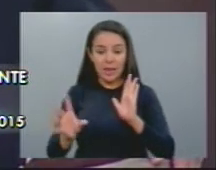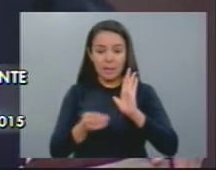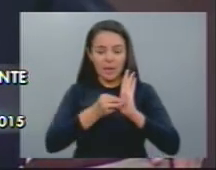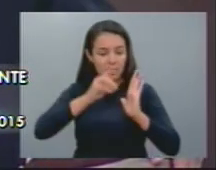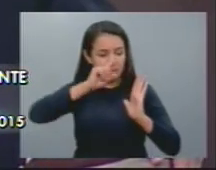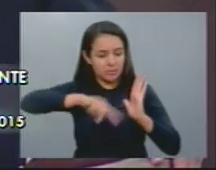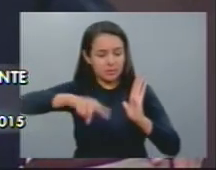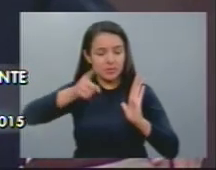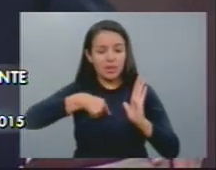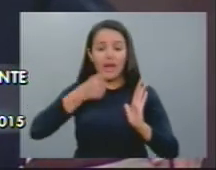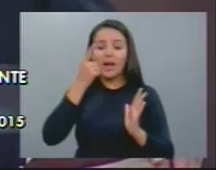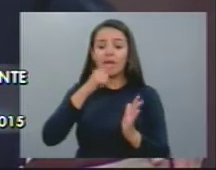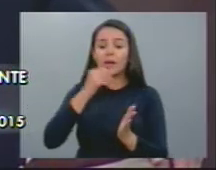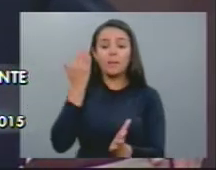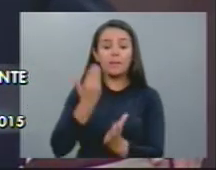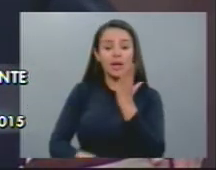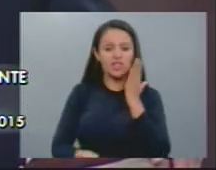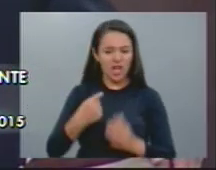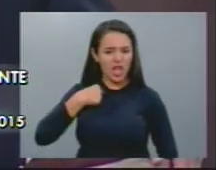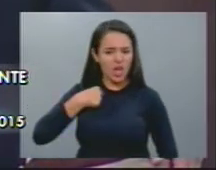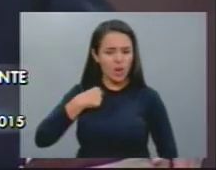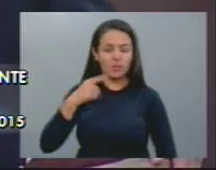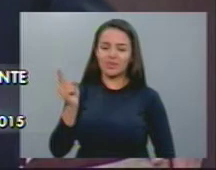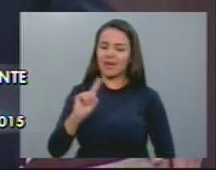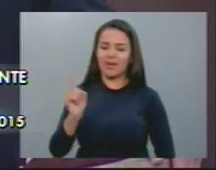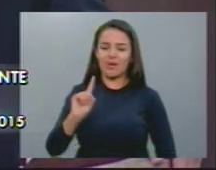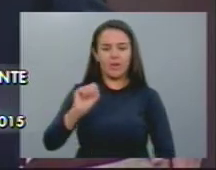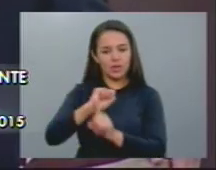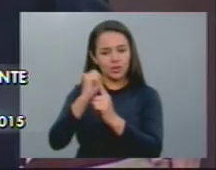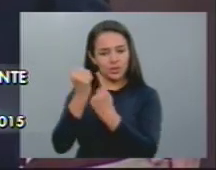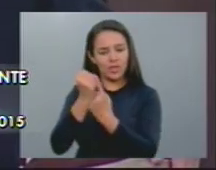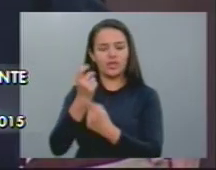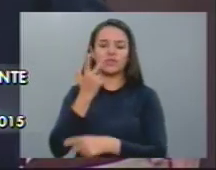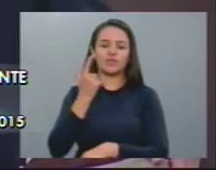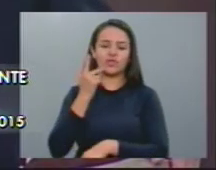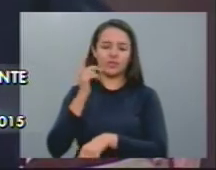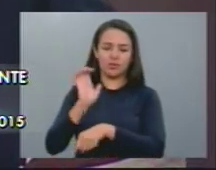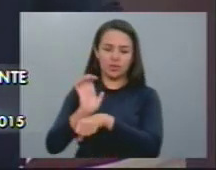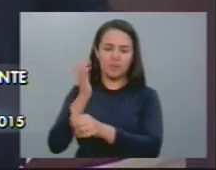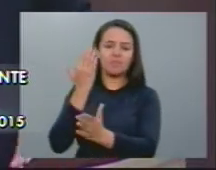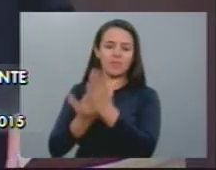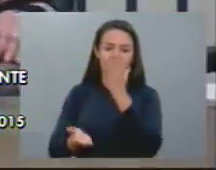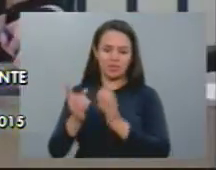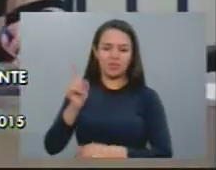aqueles que fazem oposição ao governo, seria a sociedade cearense. Era isso, senhor presidente.